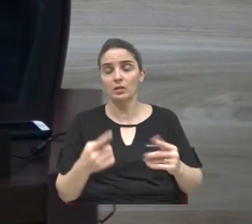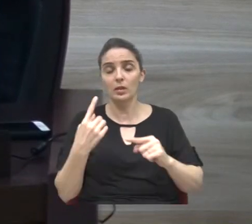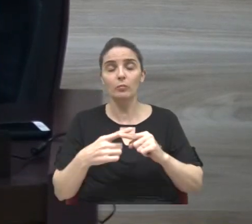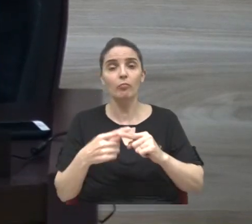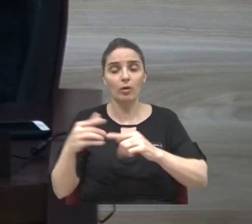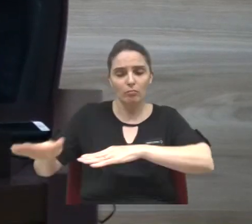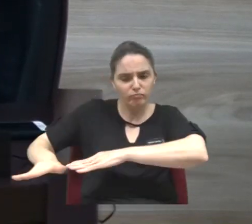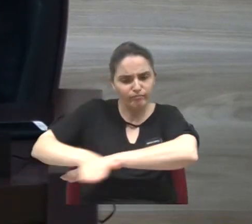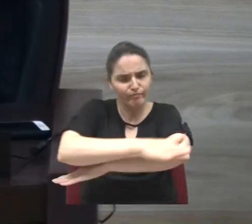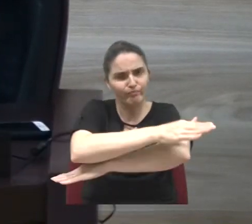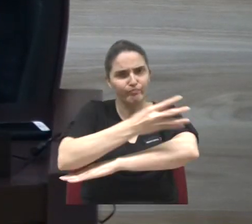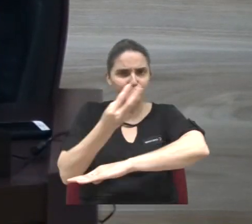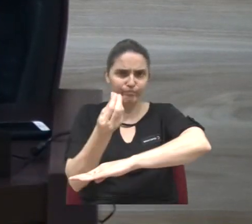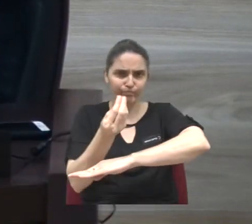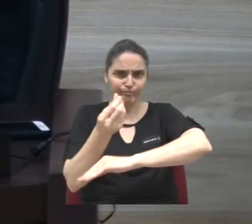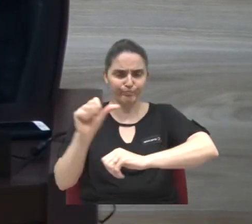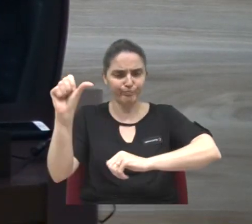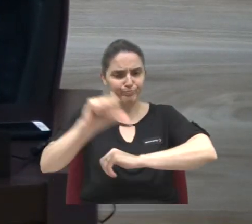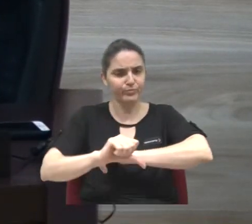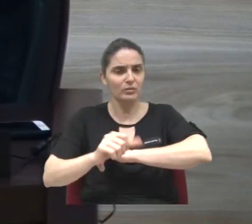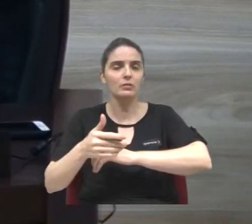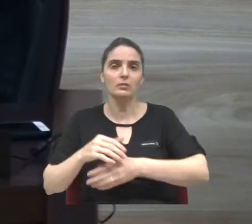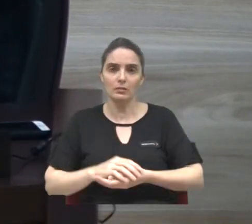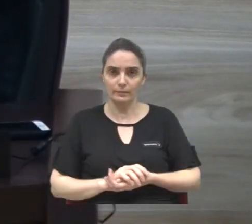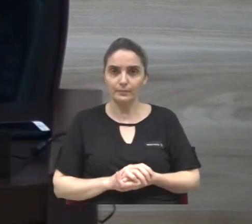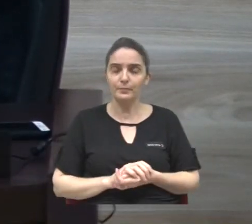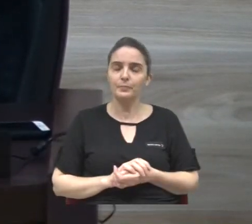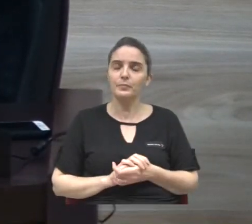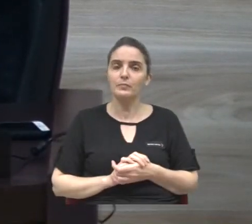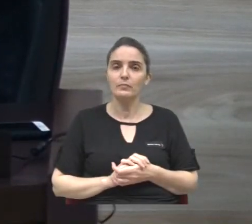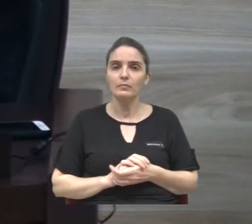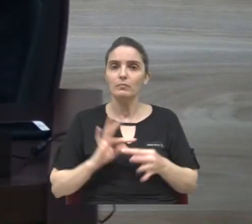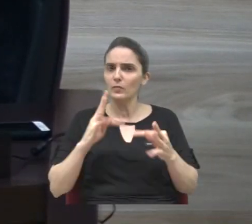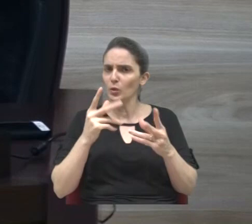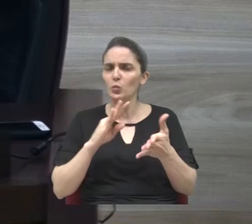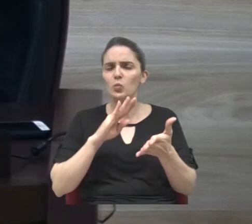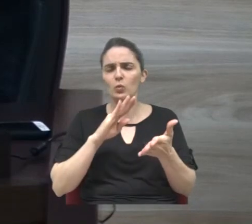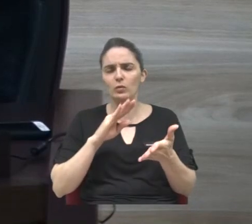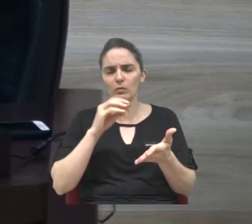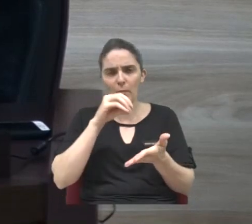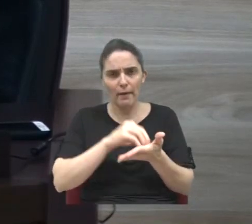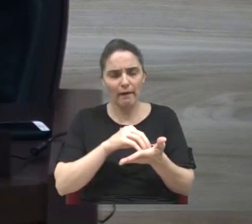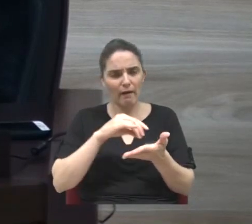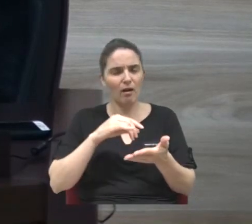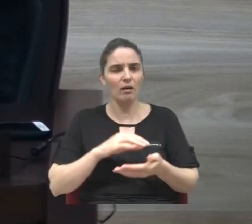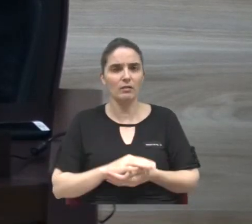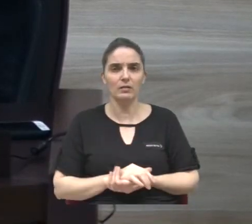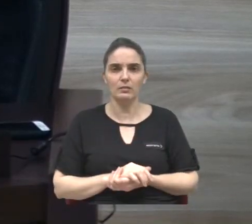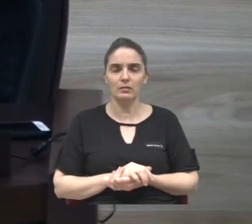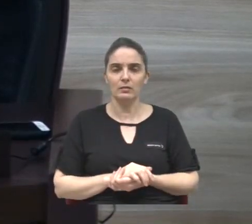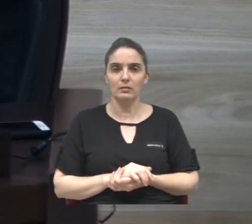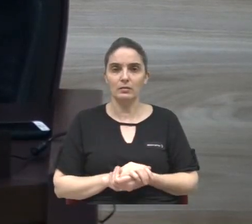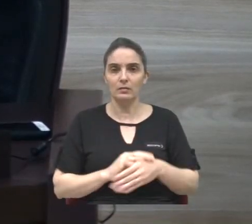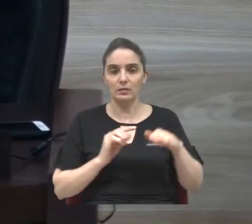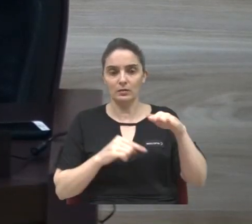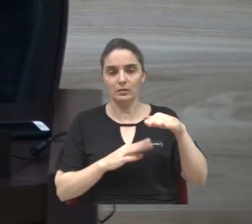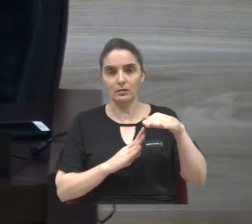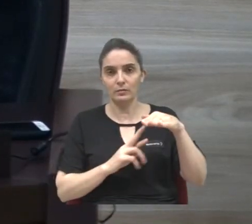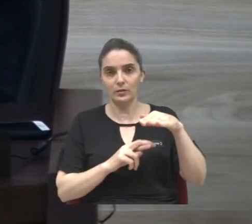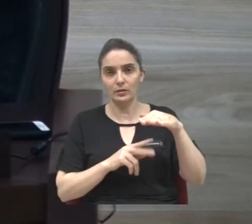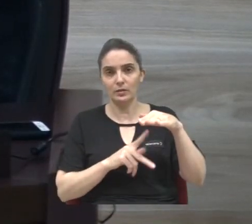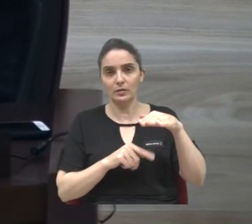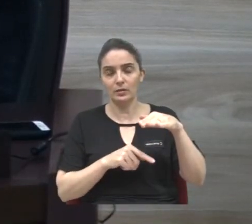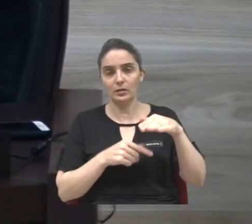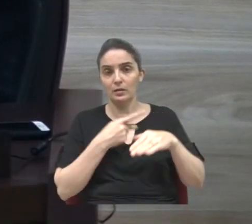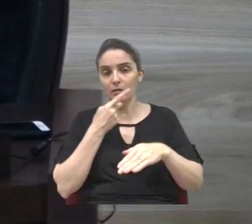volume 11, folha 2020 e 2051. A BRK informou que rompeu o contrato com a empresa que